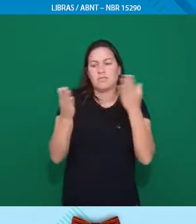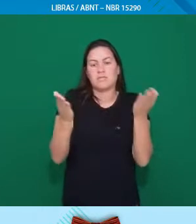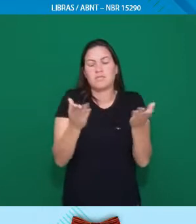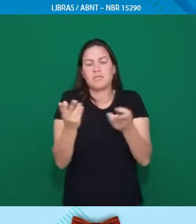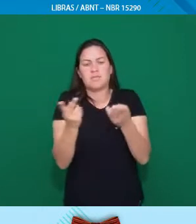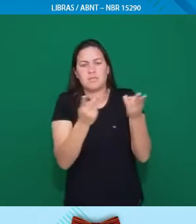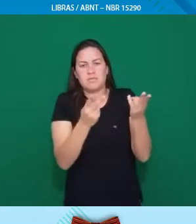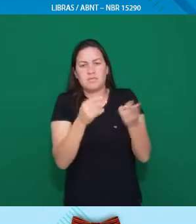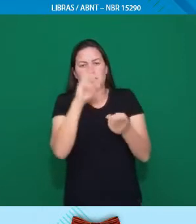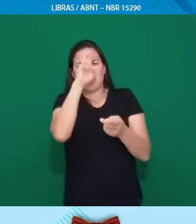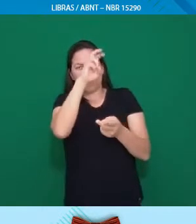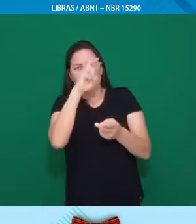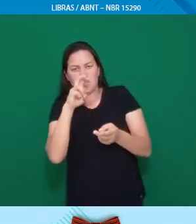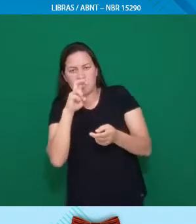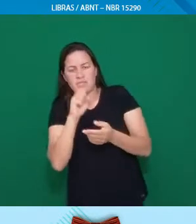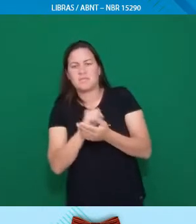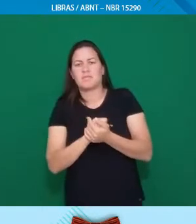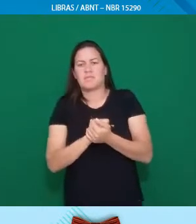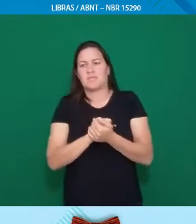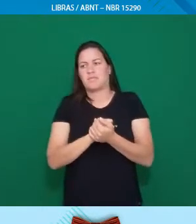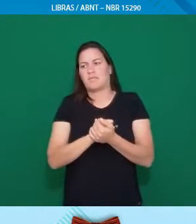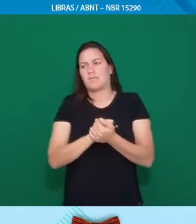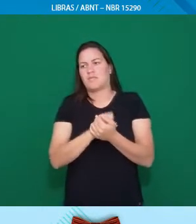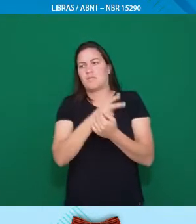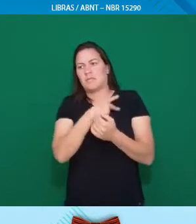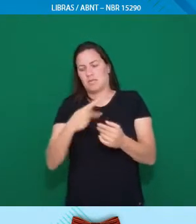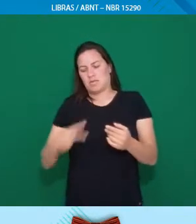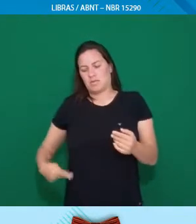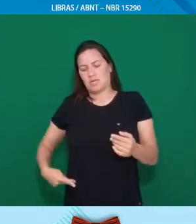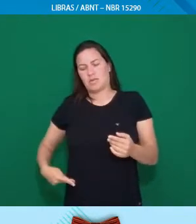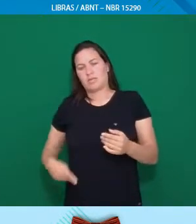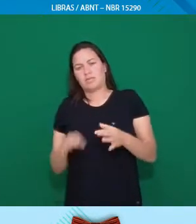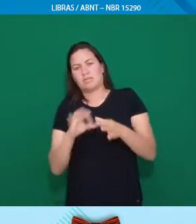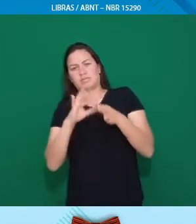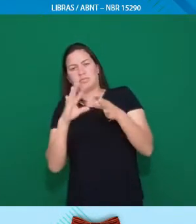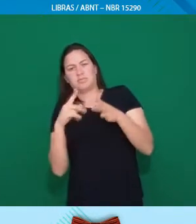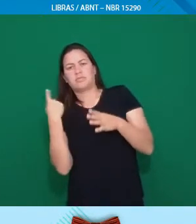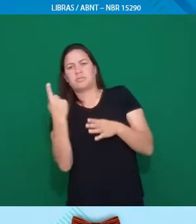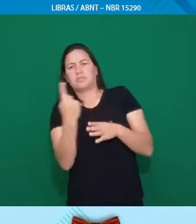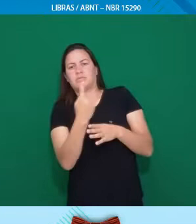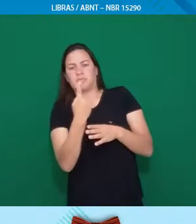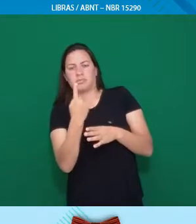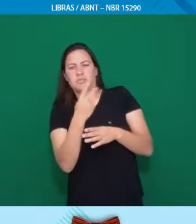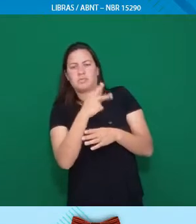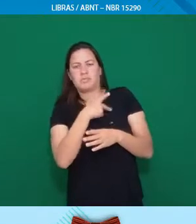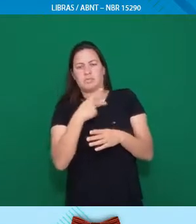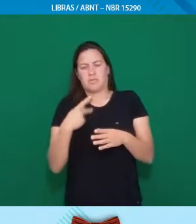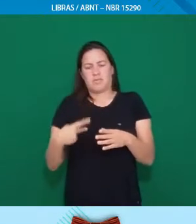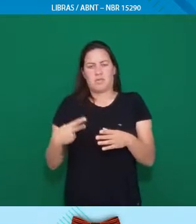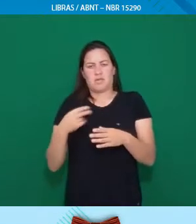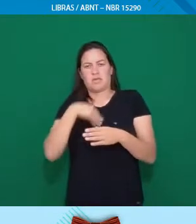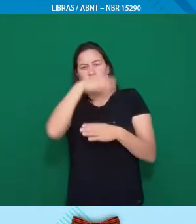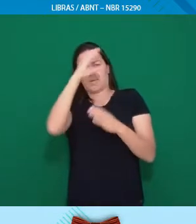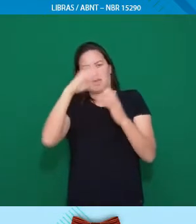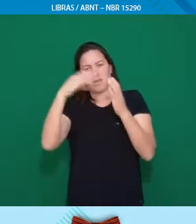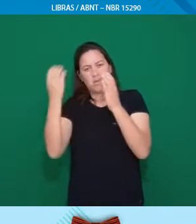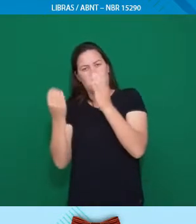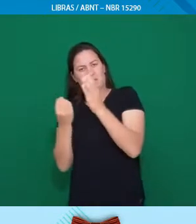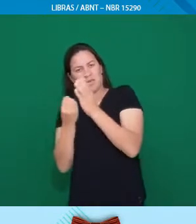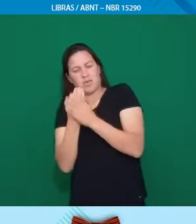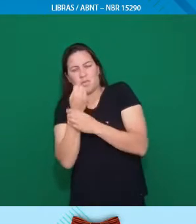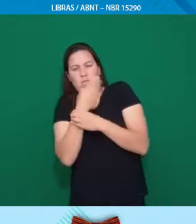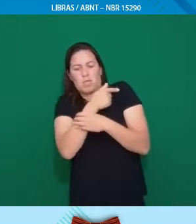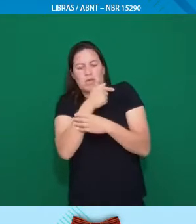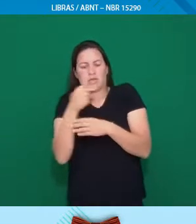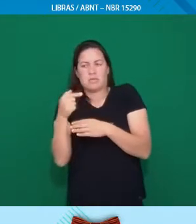de hoje ações o presidente do sindicato e desejar a todos os vereadores os campos não vencia